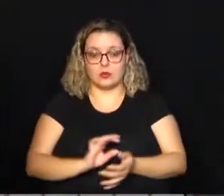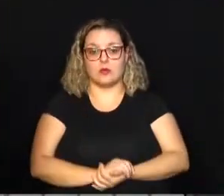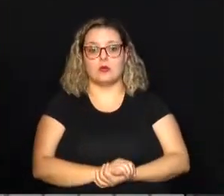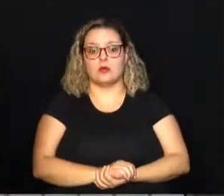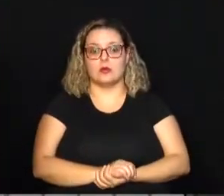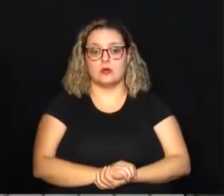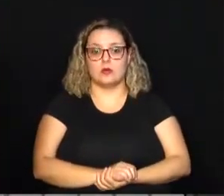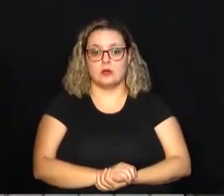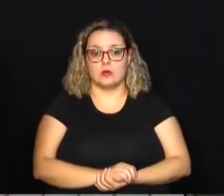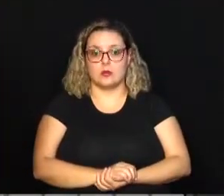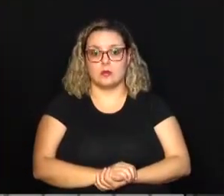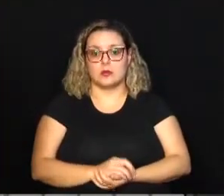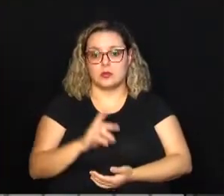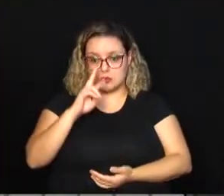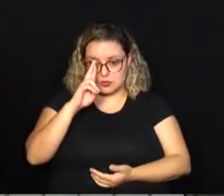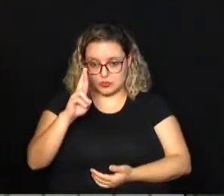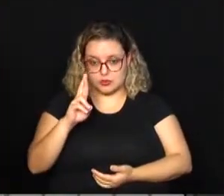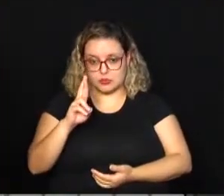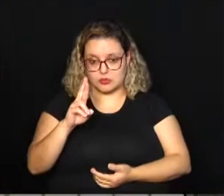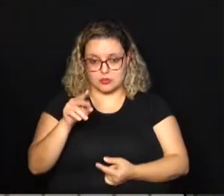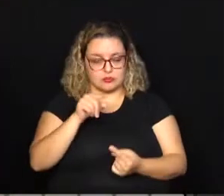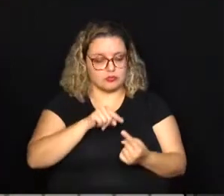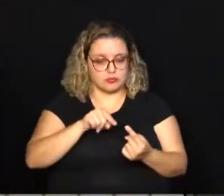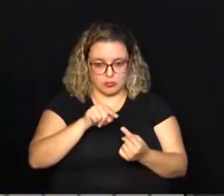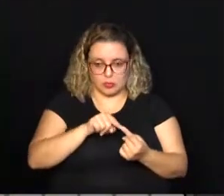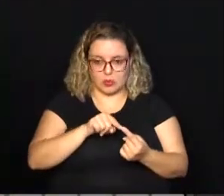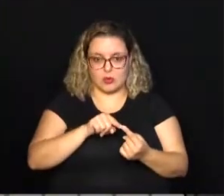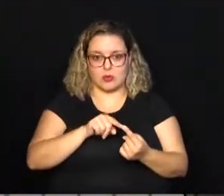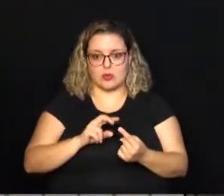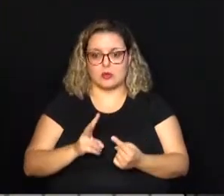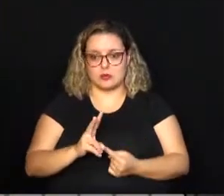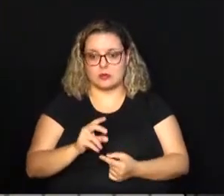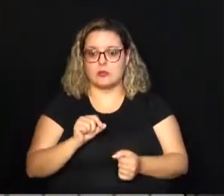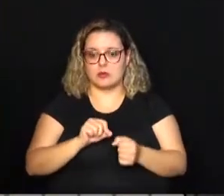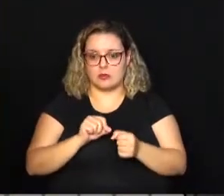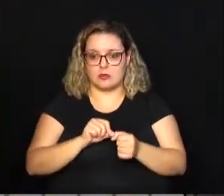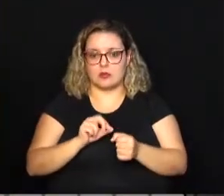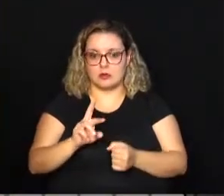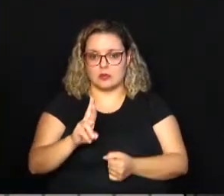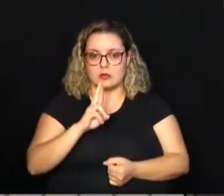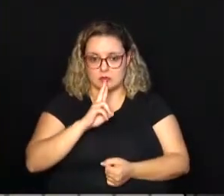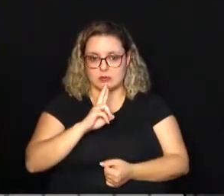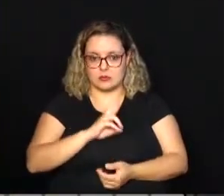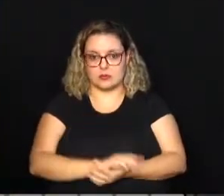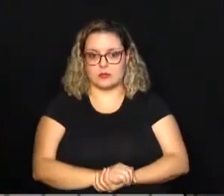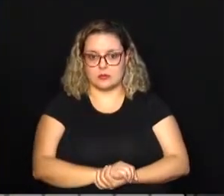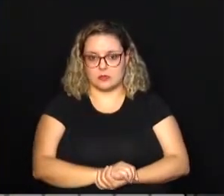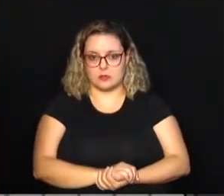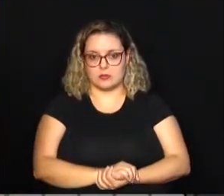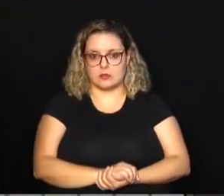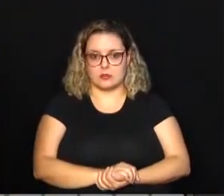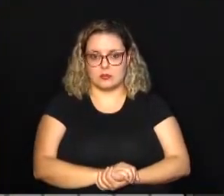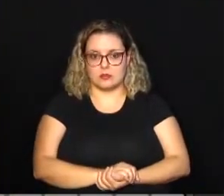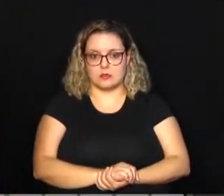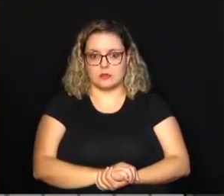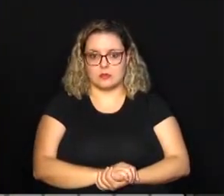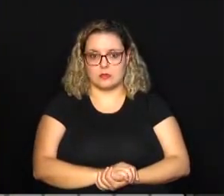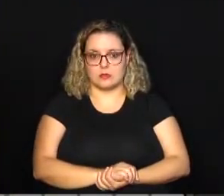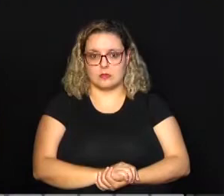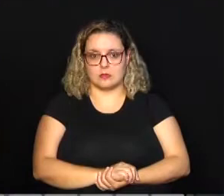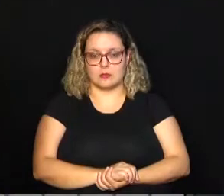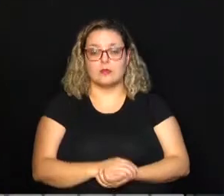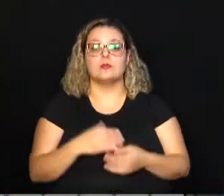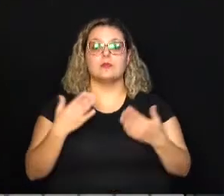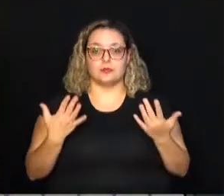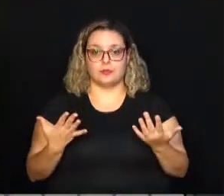o senhor possa, de uma forma muito objetiva, como sempre fez, estar trazendo essas informações para a população. Veja bem,